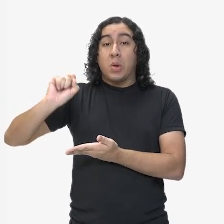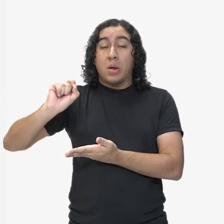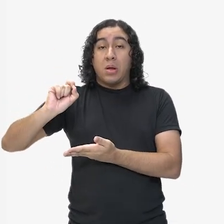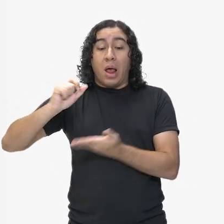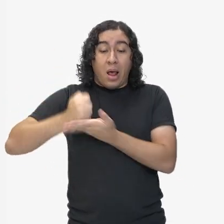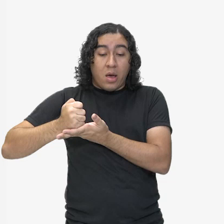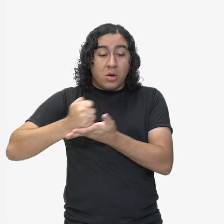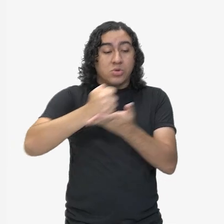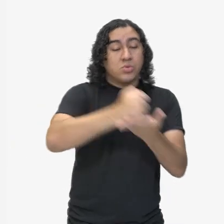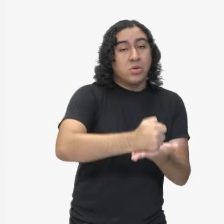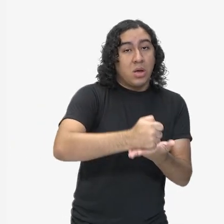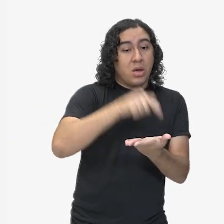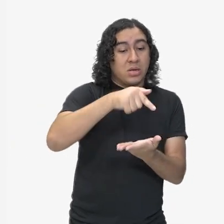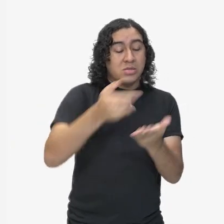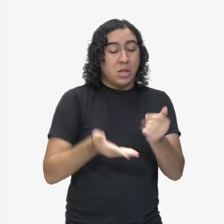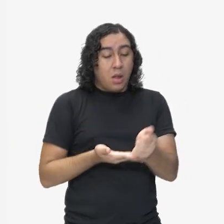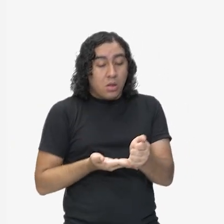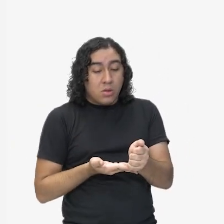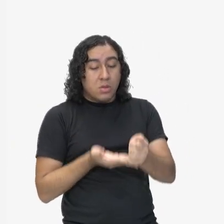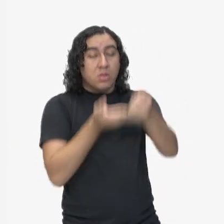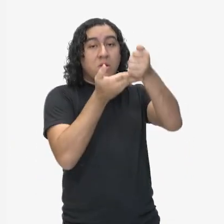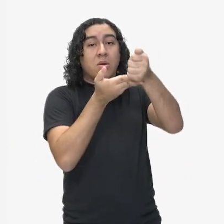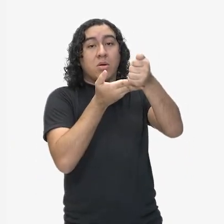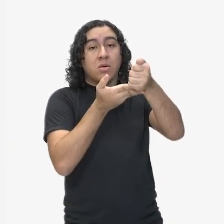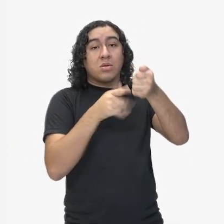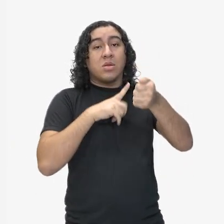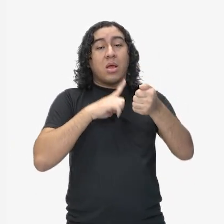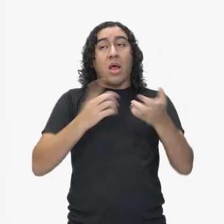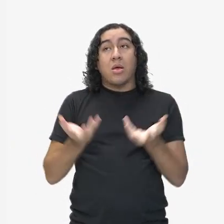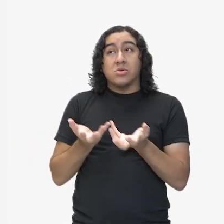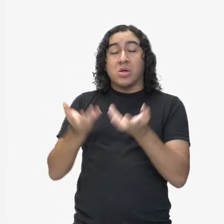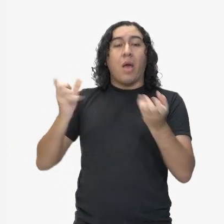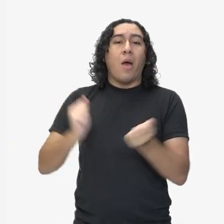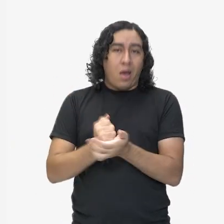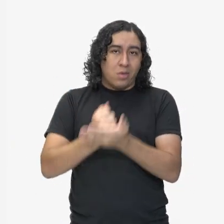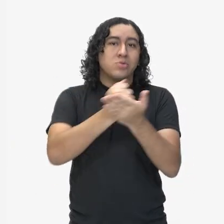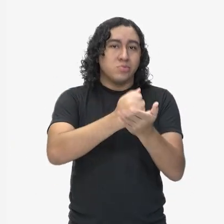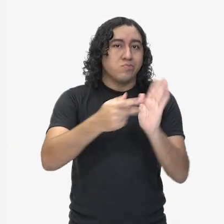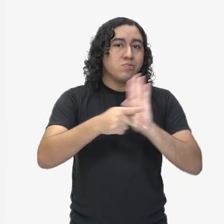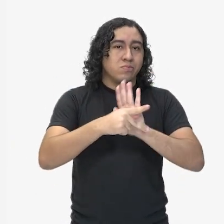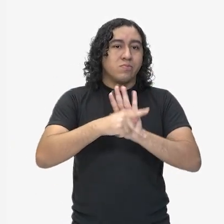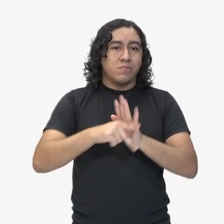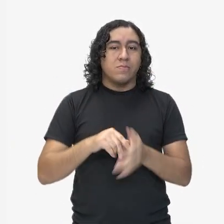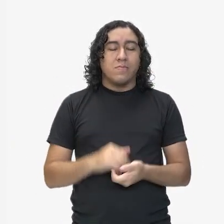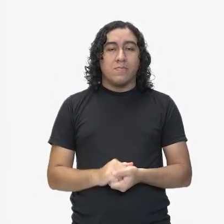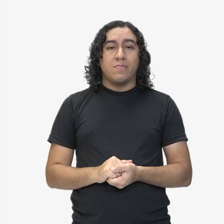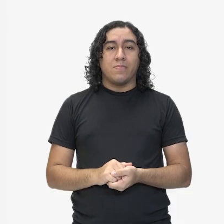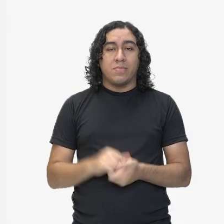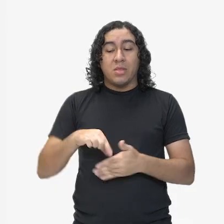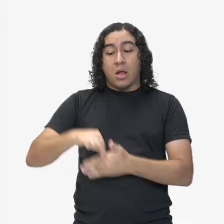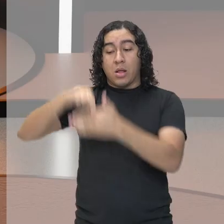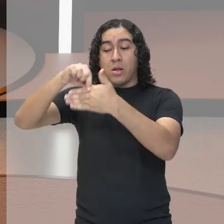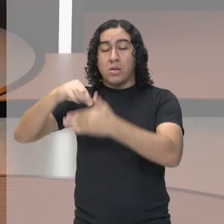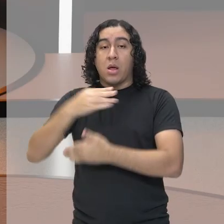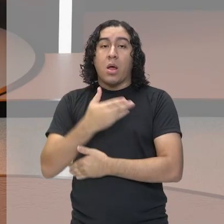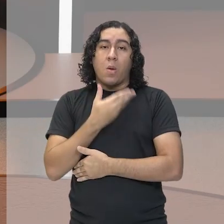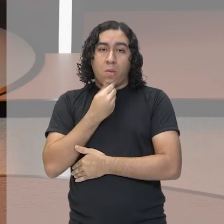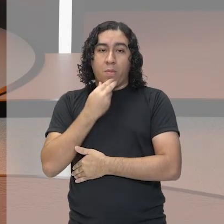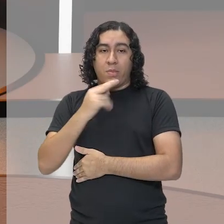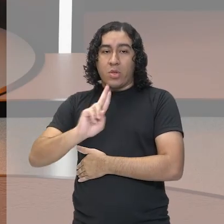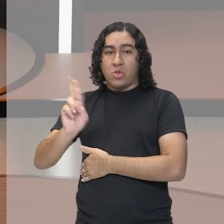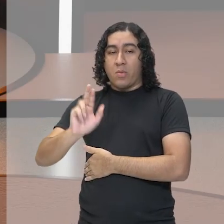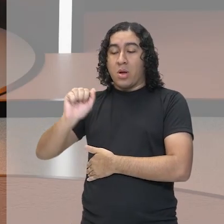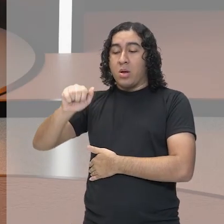situação, prometendo-lhes a salvação. Então, em Canudos tem como líder, né, Antônio Conselheiro, que nós vamos